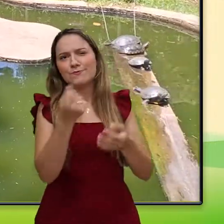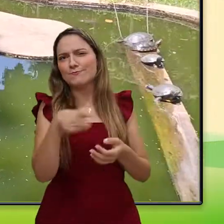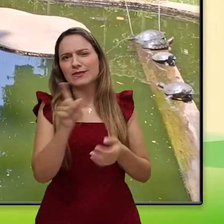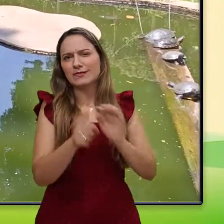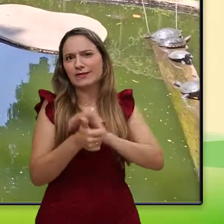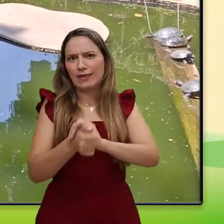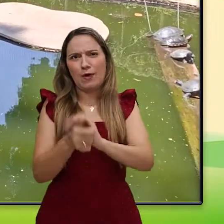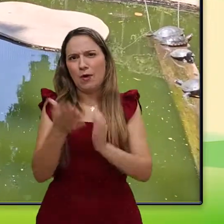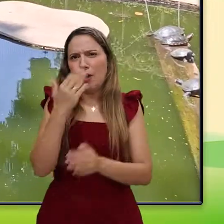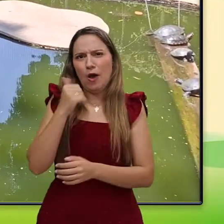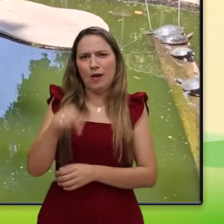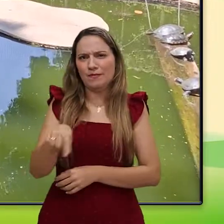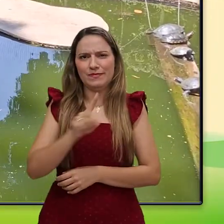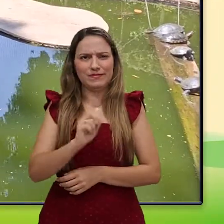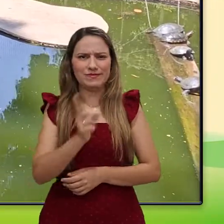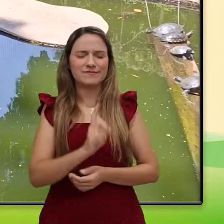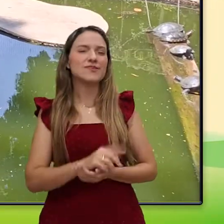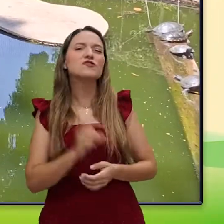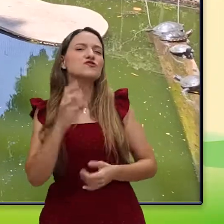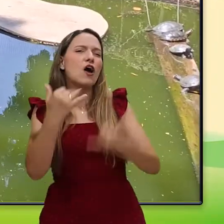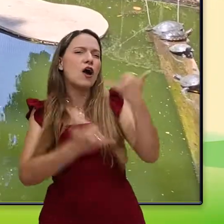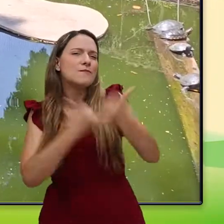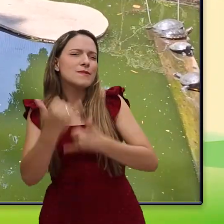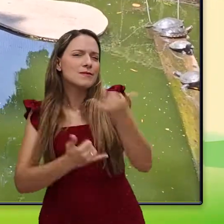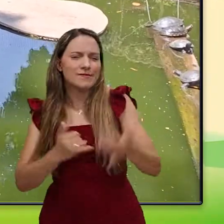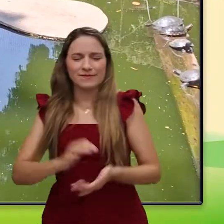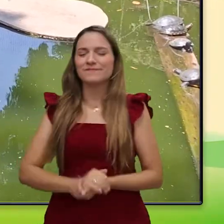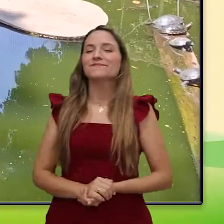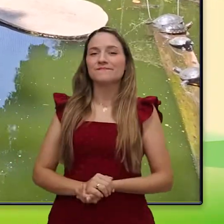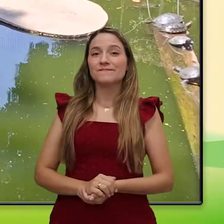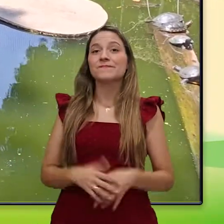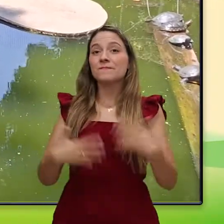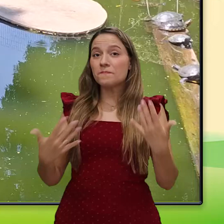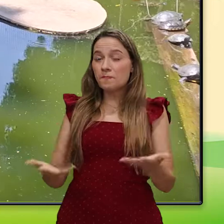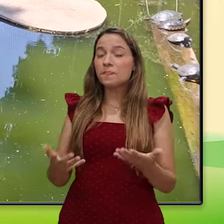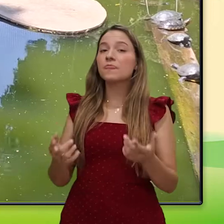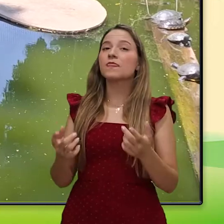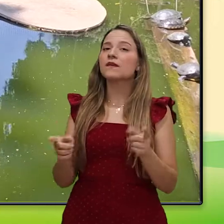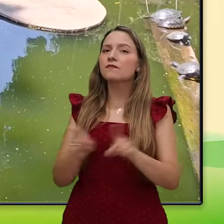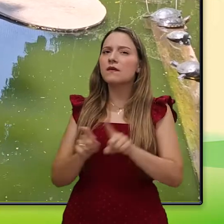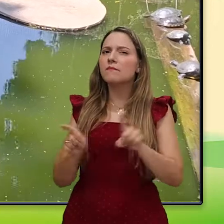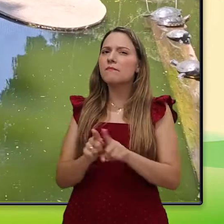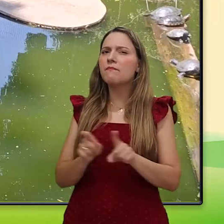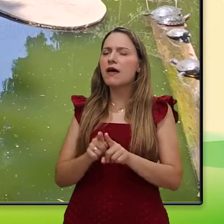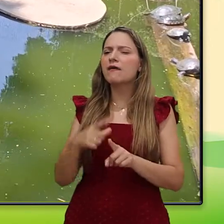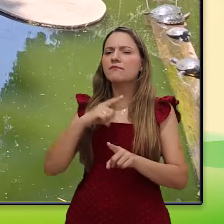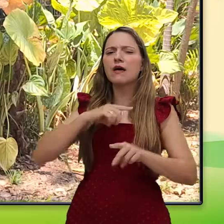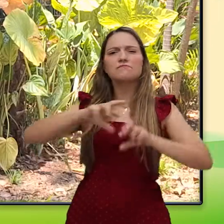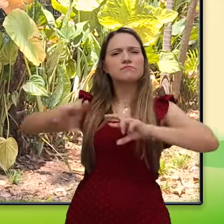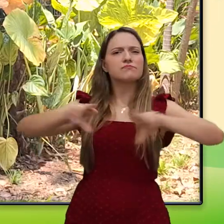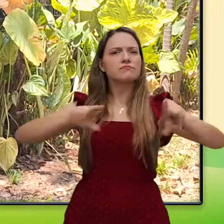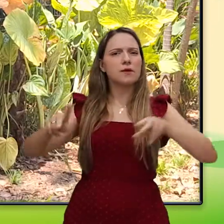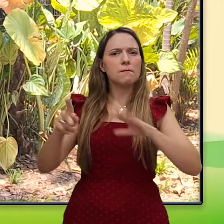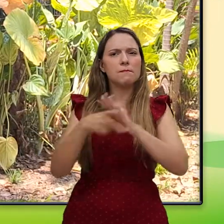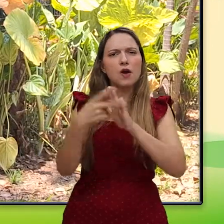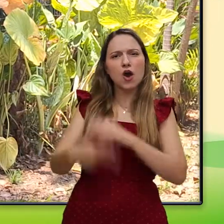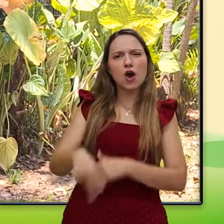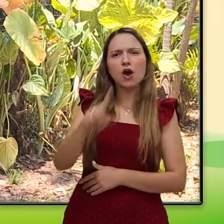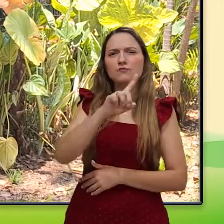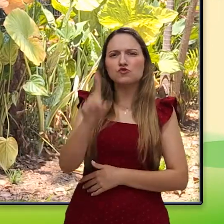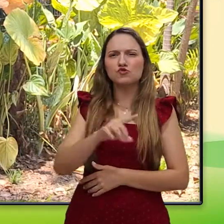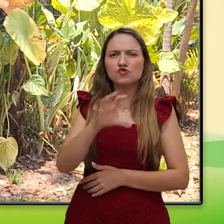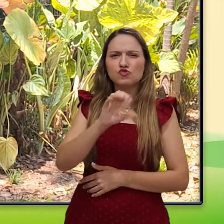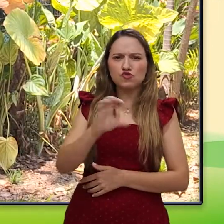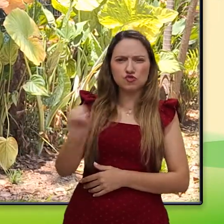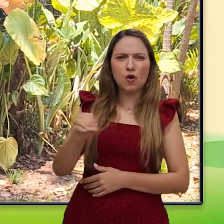comer os o bichinhos que estão ali junto com eles. Só brinca, né, Diogo? E sobre aqui, Diogo, os indivíduos que moram aqui,